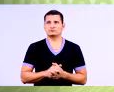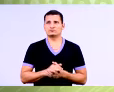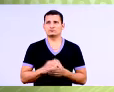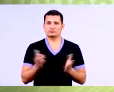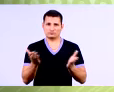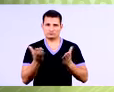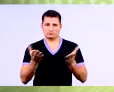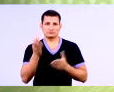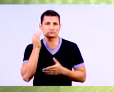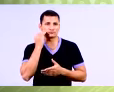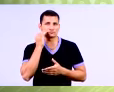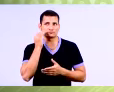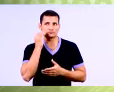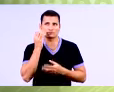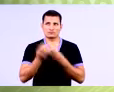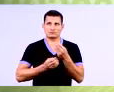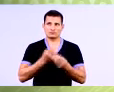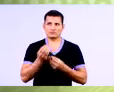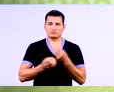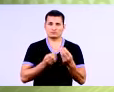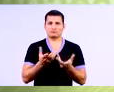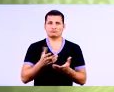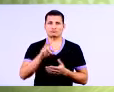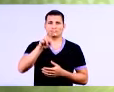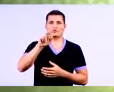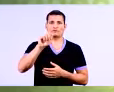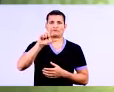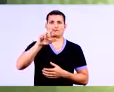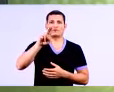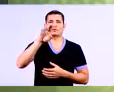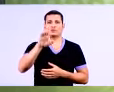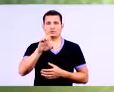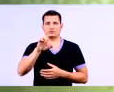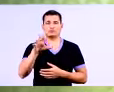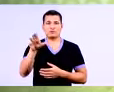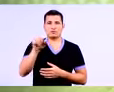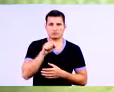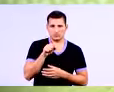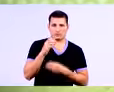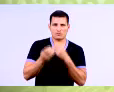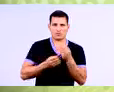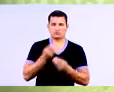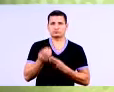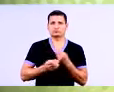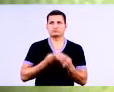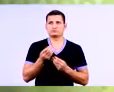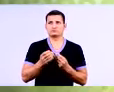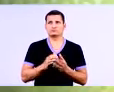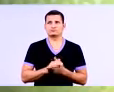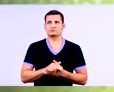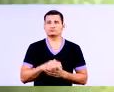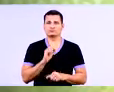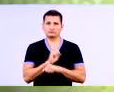Agora nós vamos ver como obter o valor. Isso é muito relevante e eu espero que